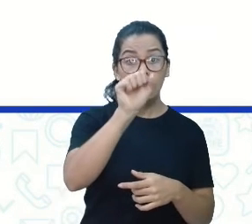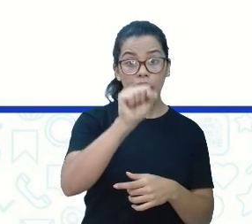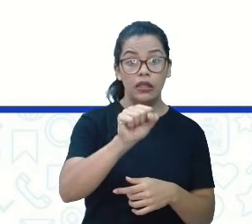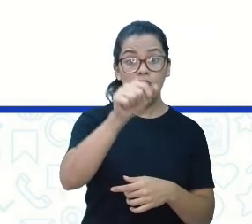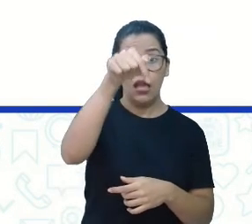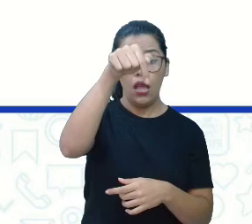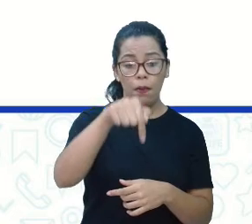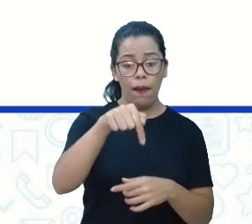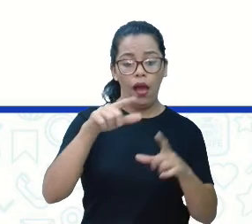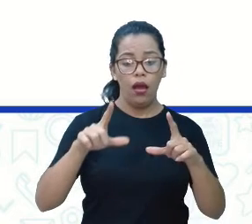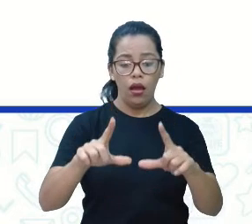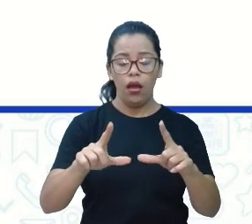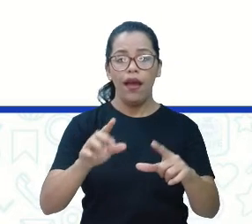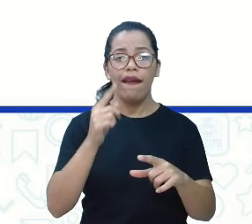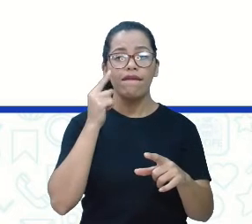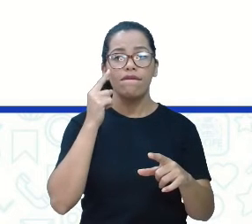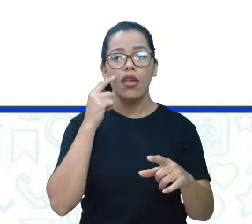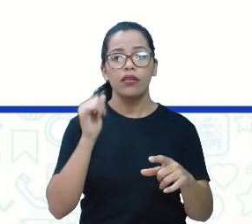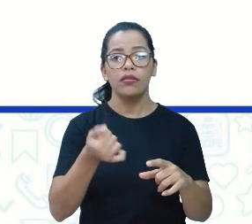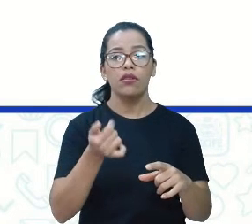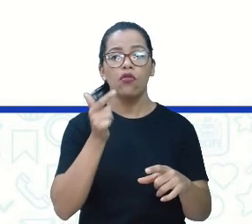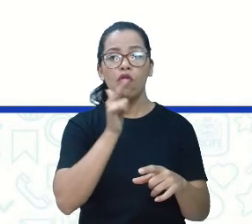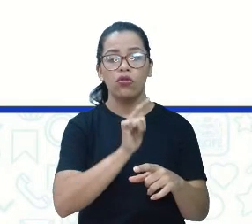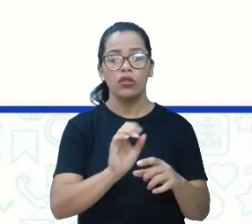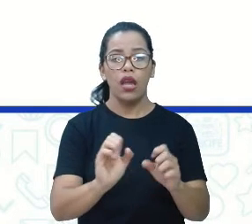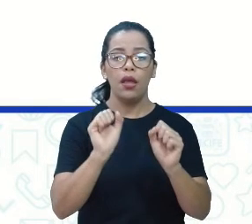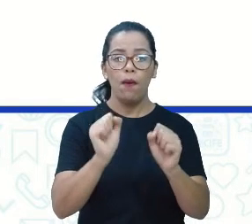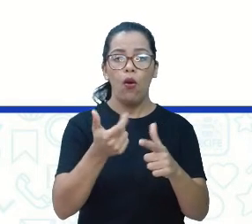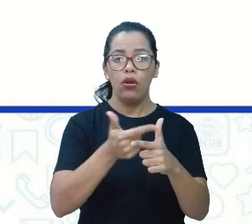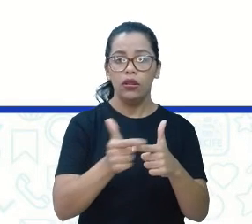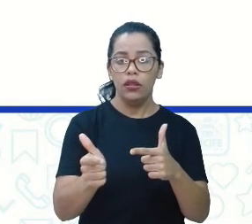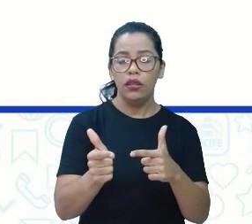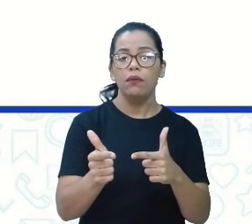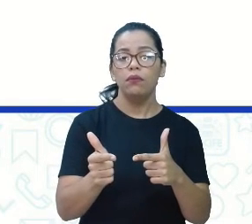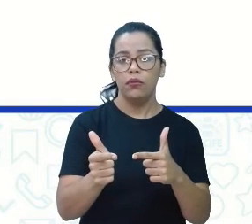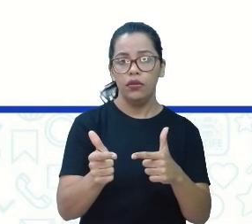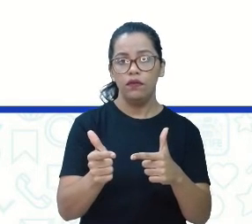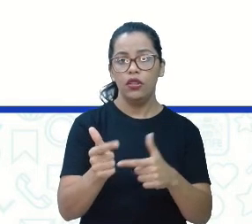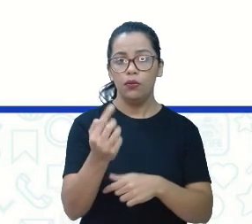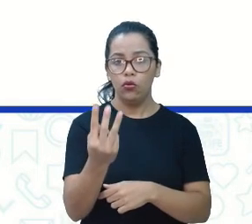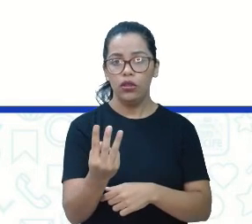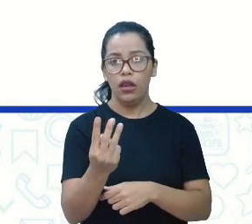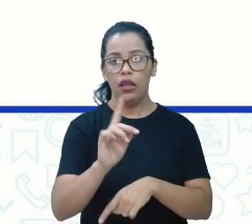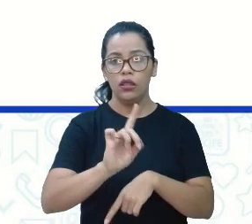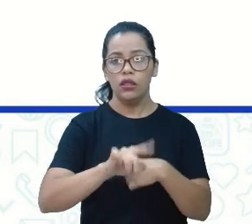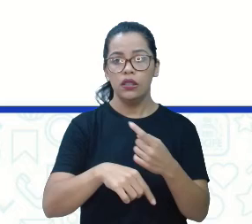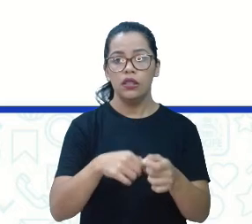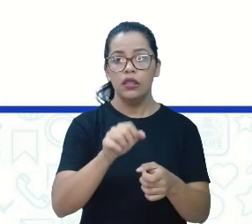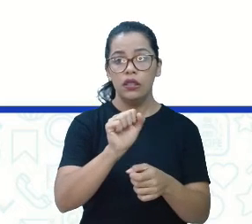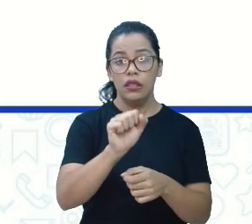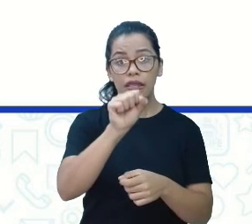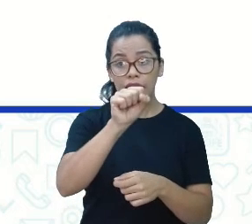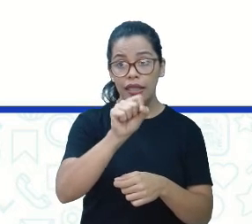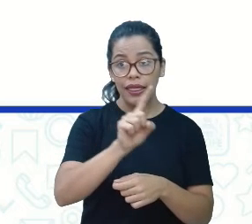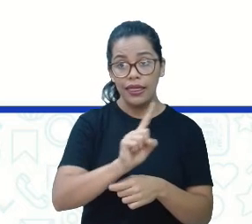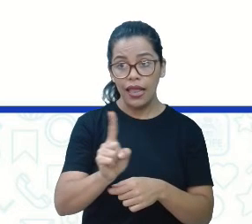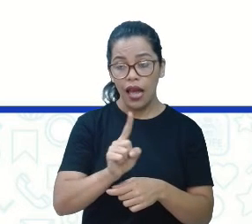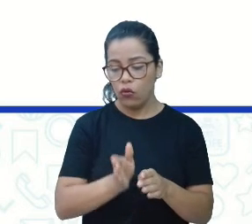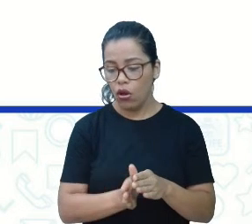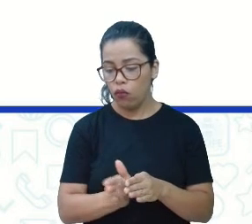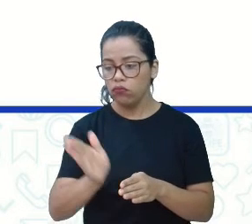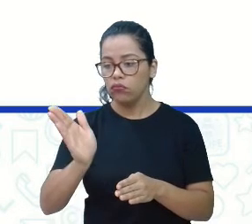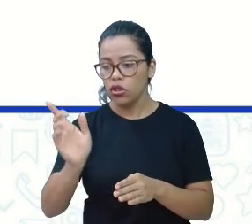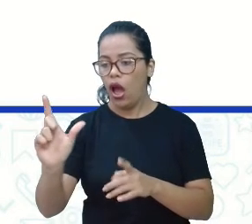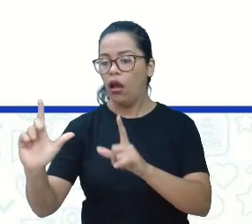para dividir por 2, é verificar se dá para dividir para 3. Se não der para dividir para 3, então a gente já conclui que não